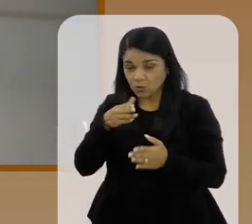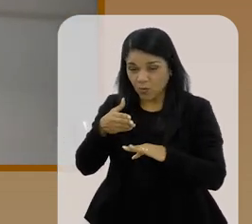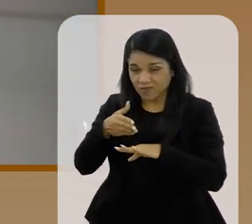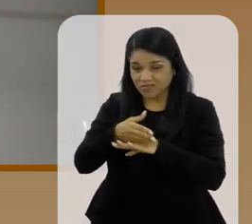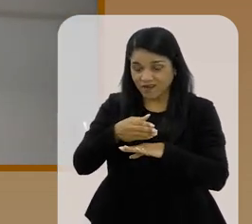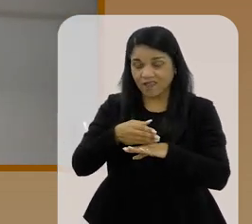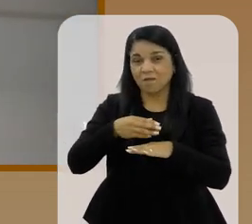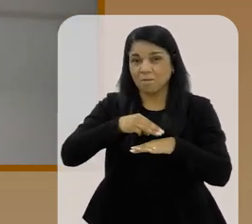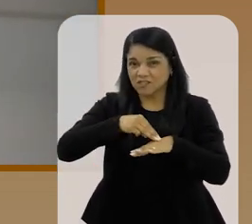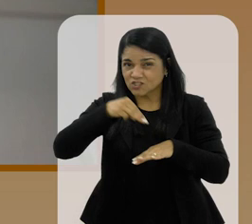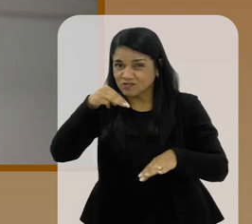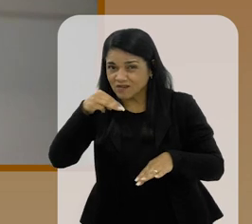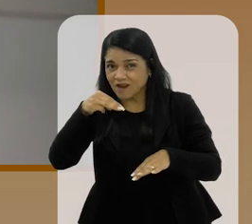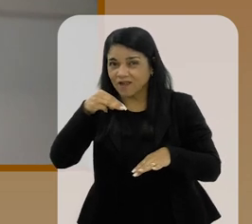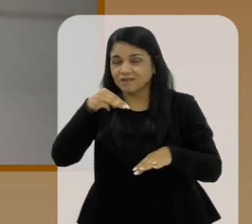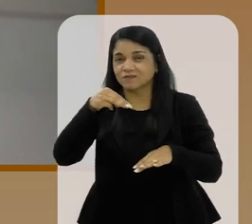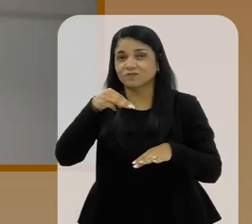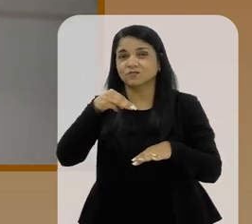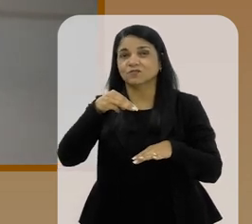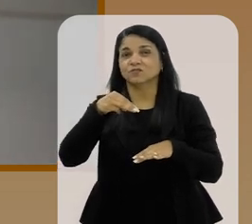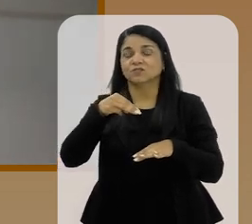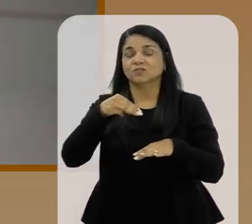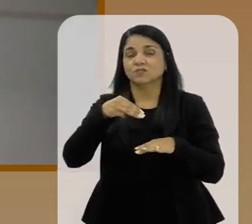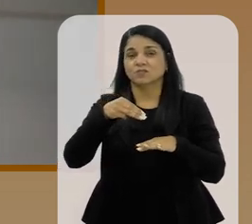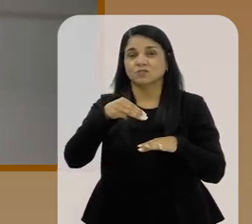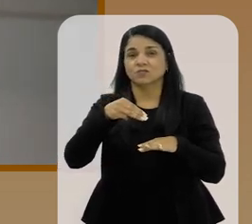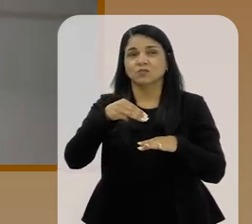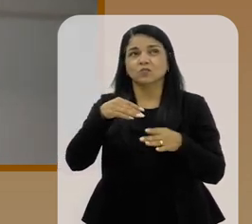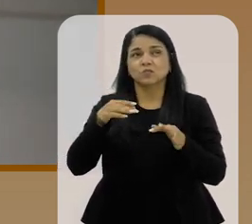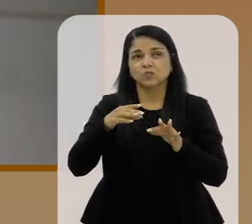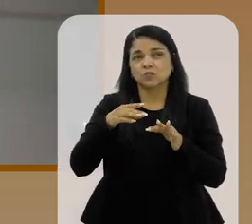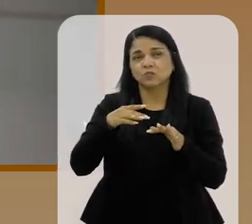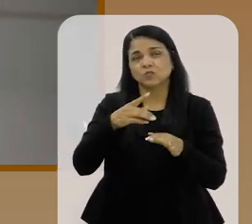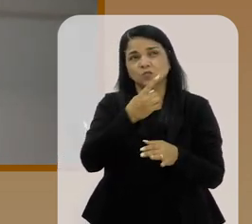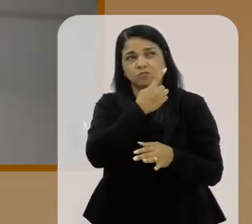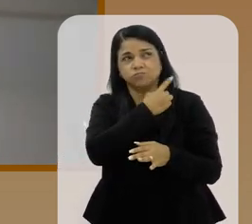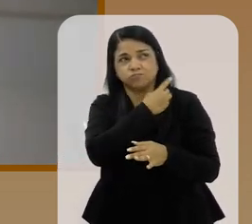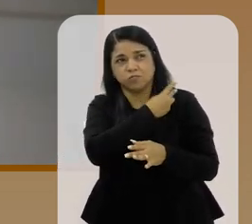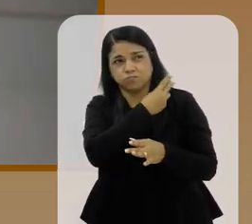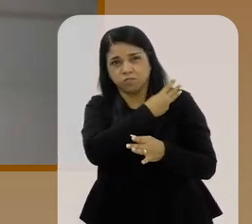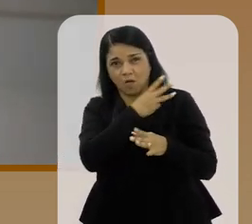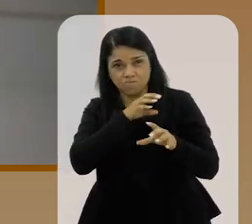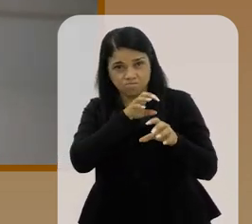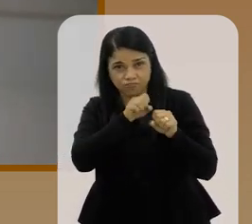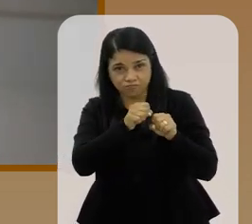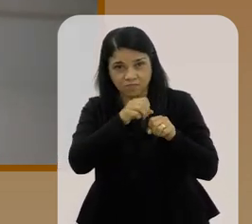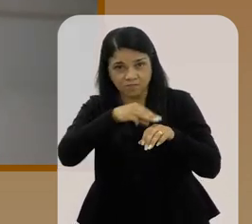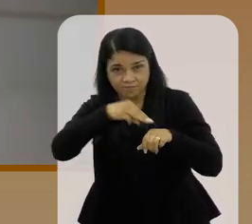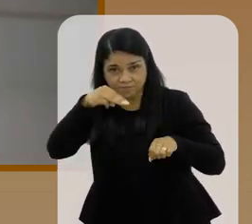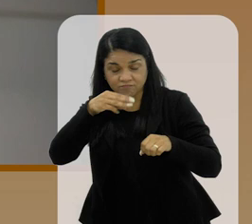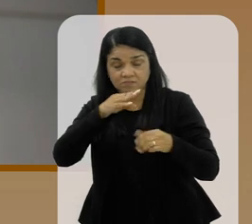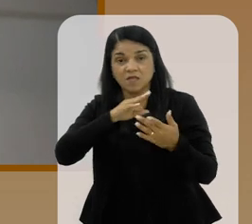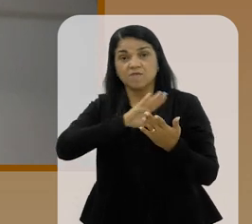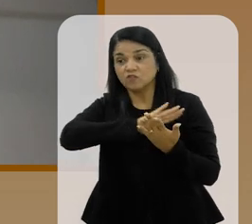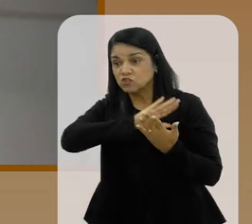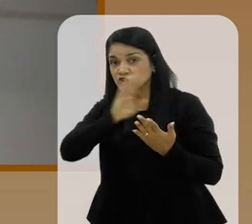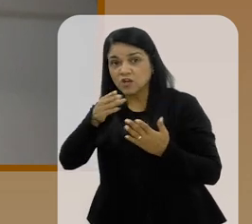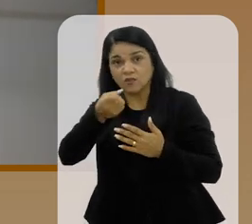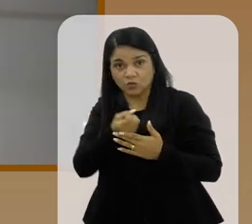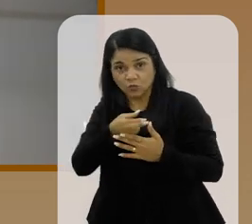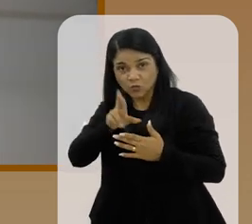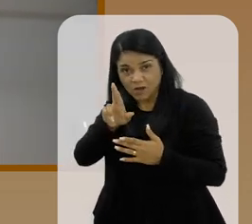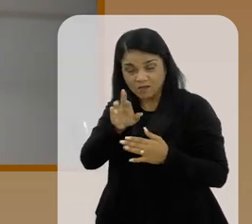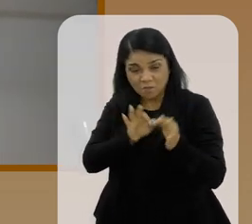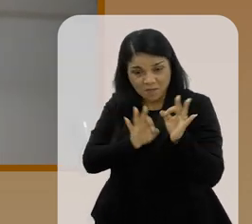entrei um pouco antes do mestrado, entrei no mestrado mais ou menos quando eu estava no último ano do ensino médio, e emendei o doutorado.